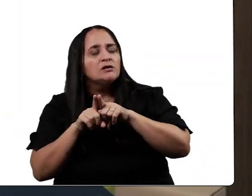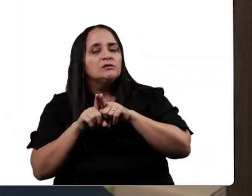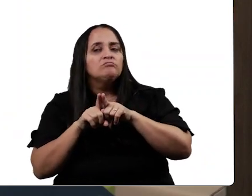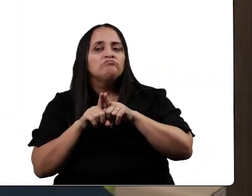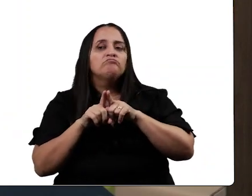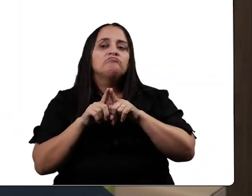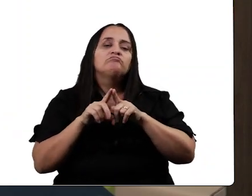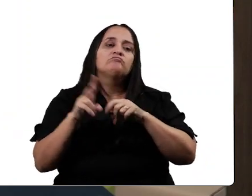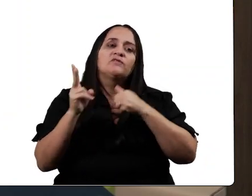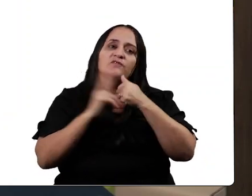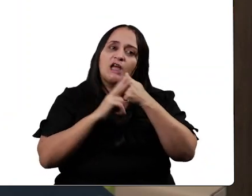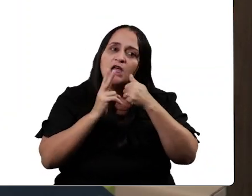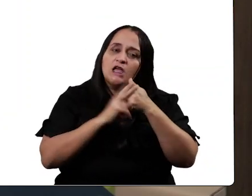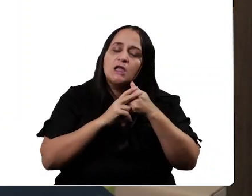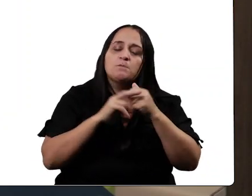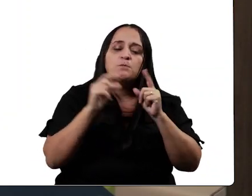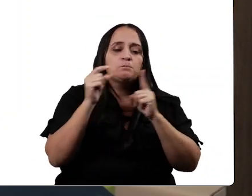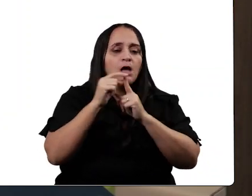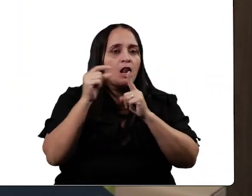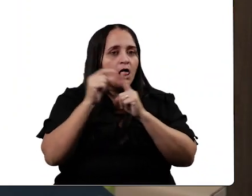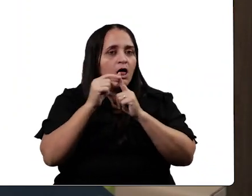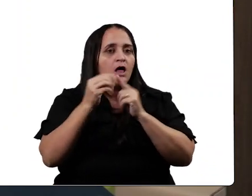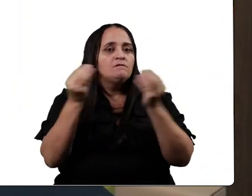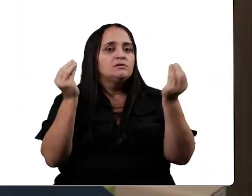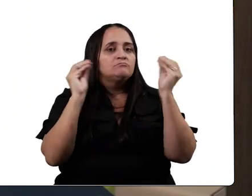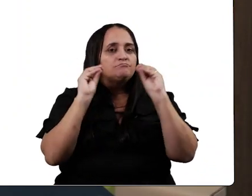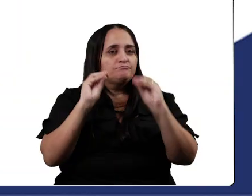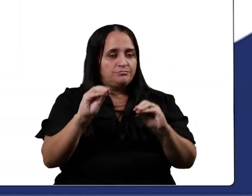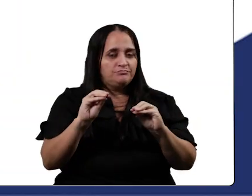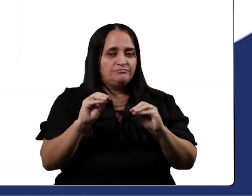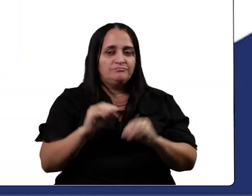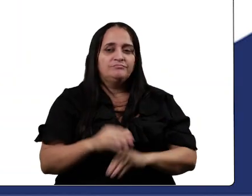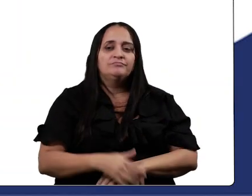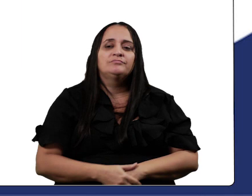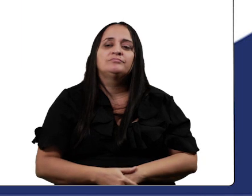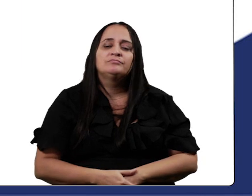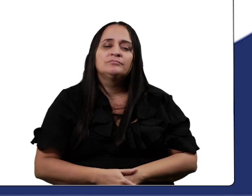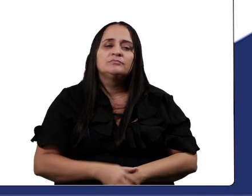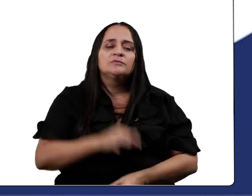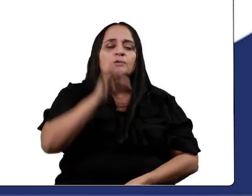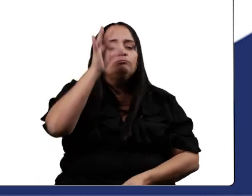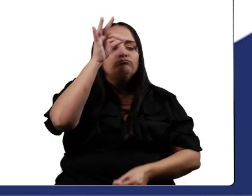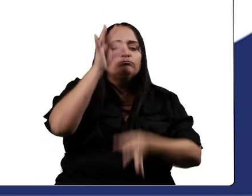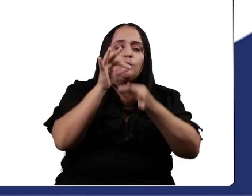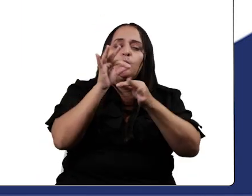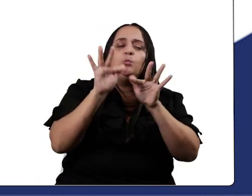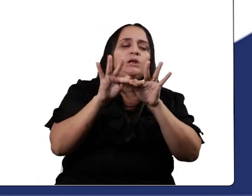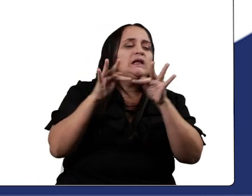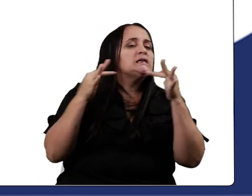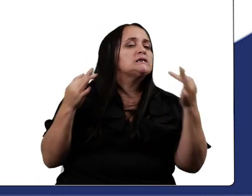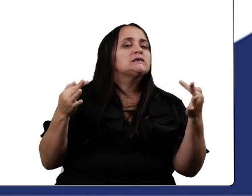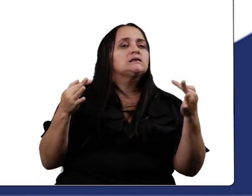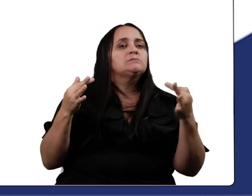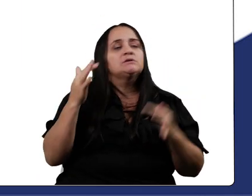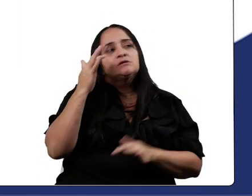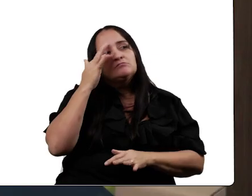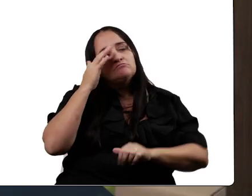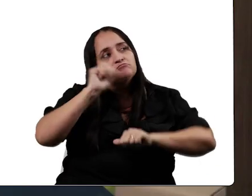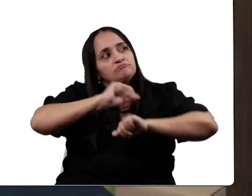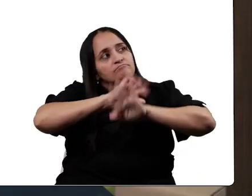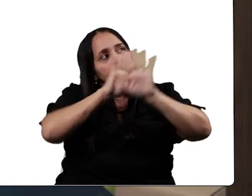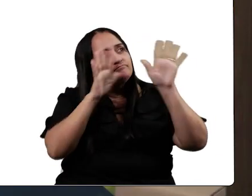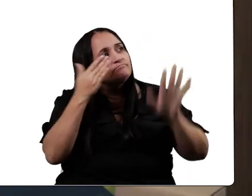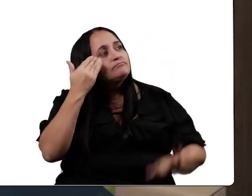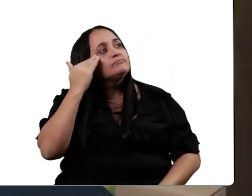de linguagem verbal. A gente já viu isso em outras aulas, tá? Uma mensagem curta, simples e acessível.